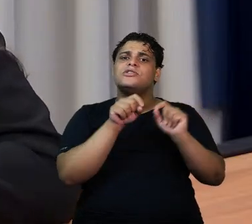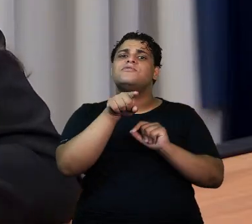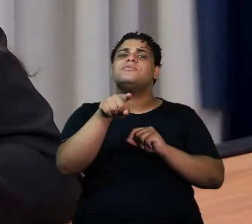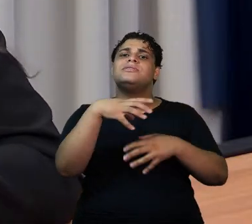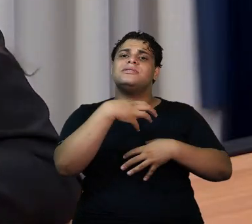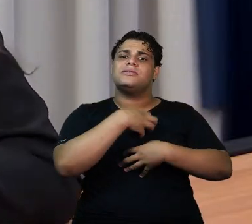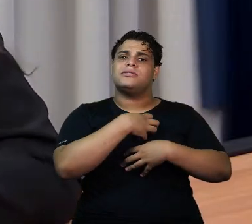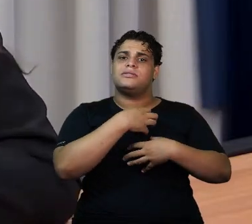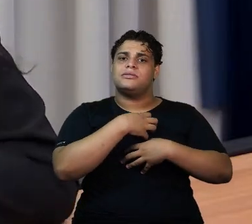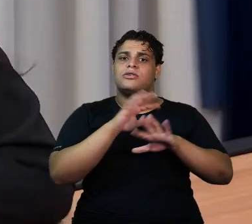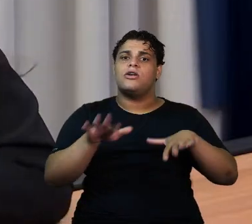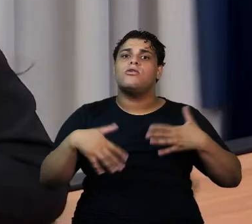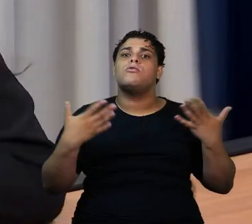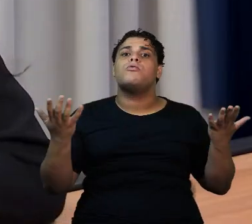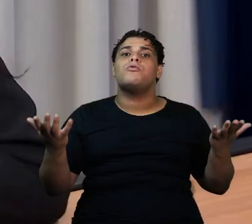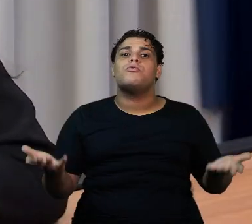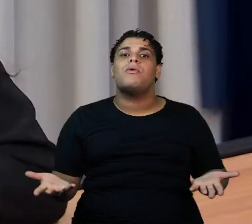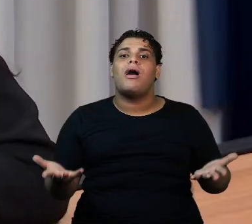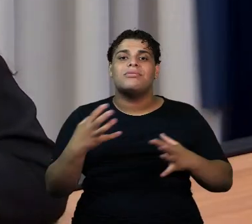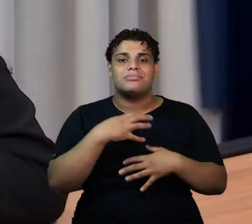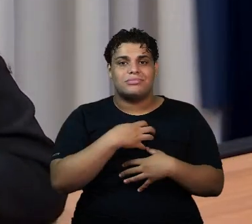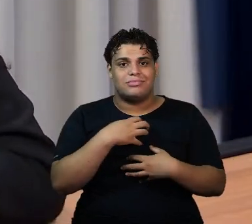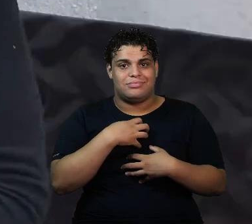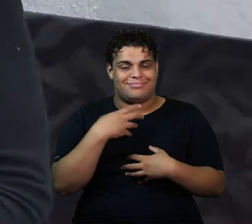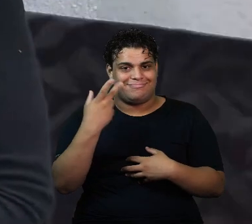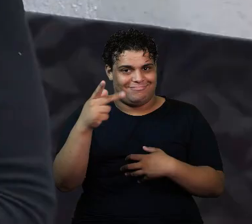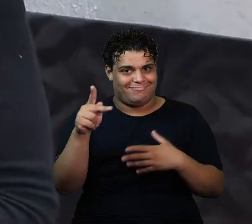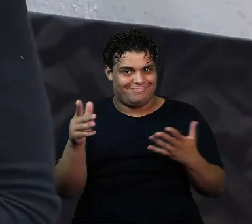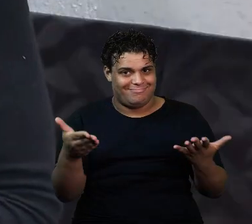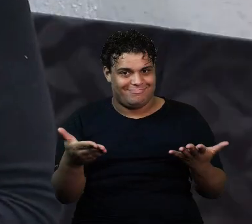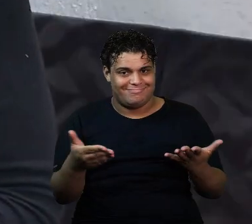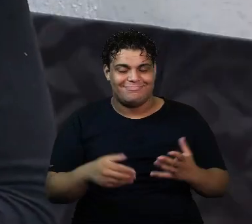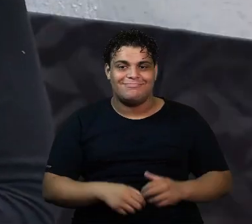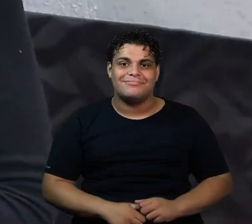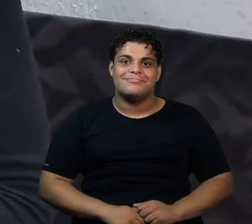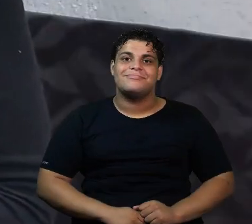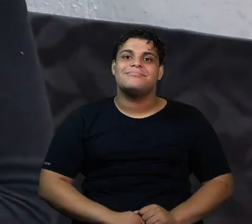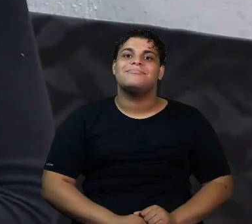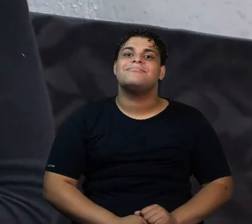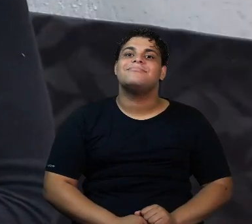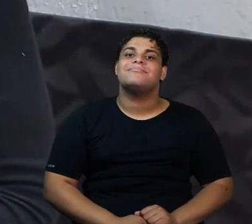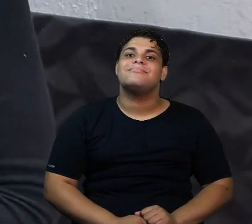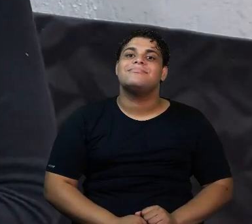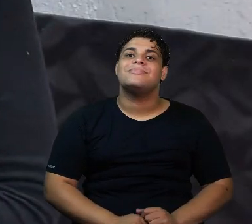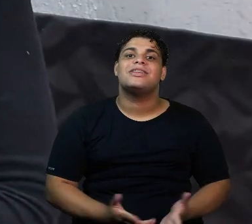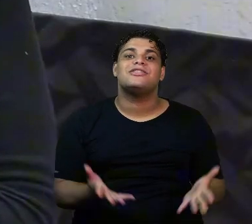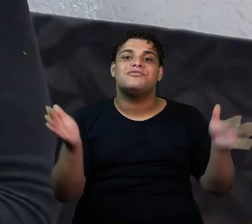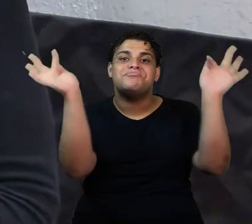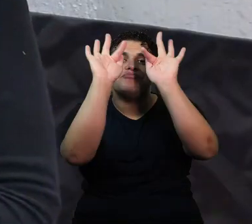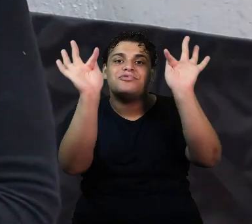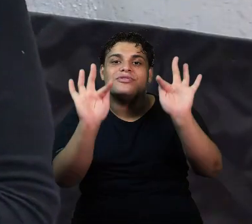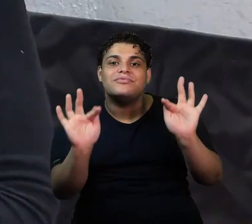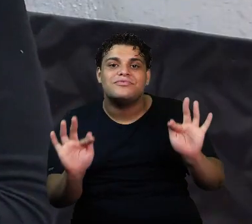sente? Qual é o seu sentimento hoje? É um sentimento de muita